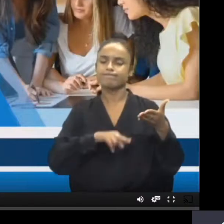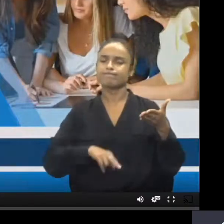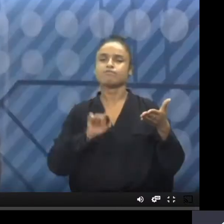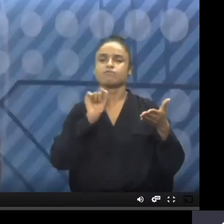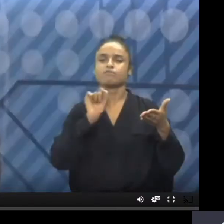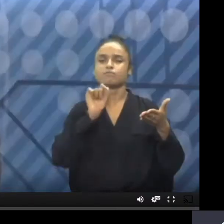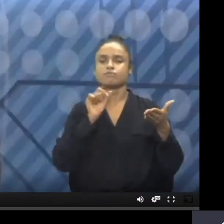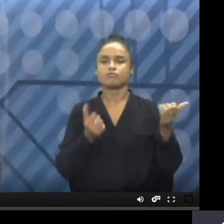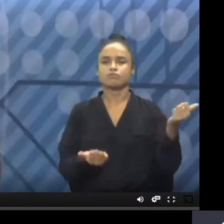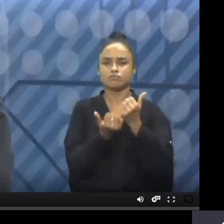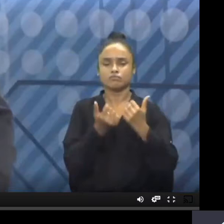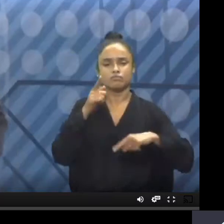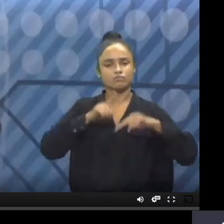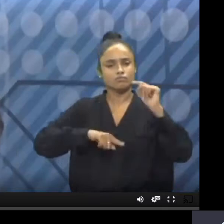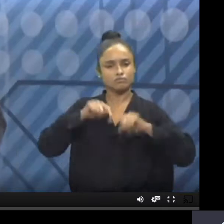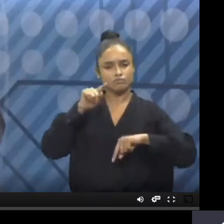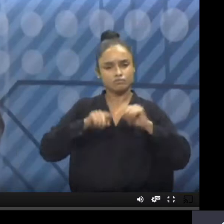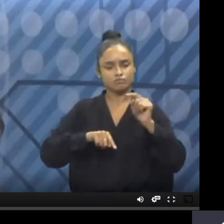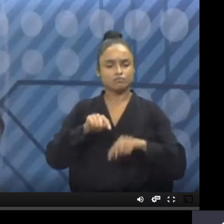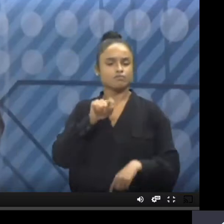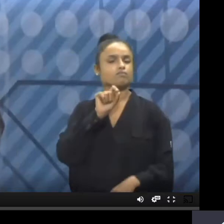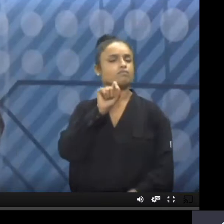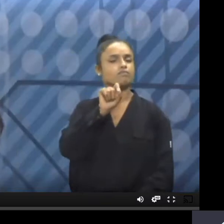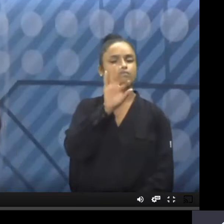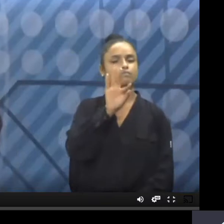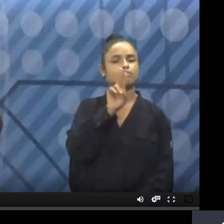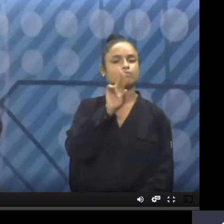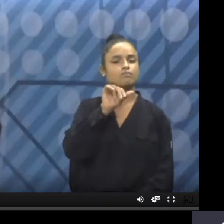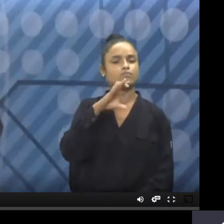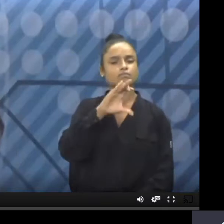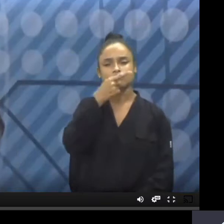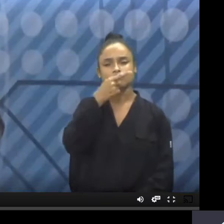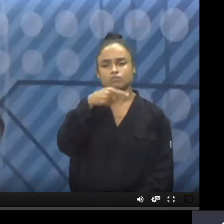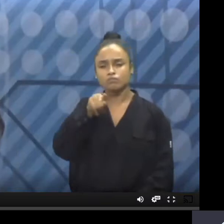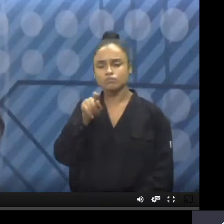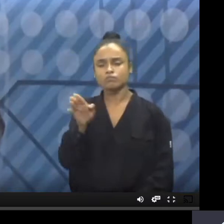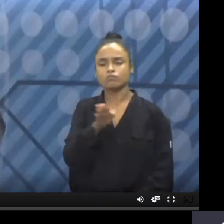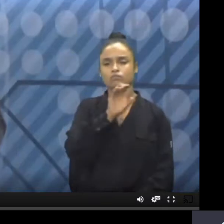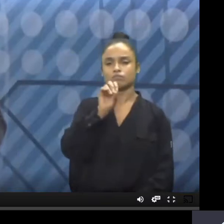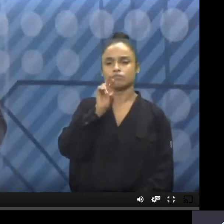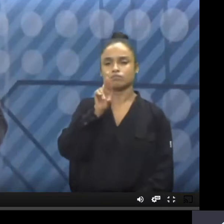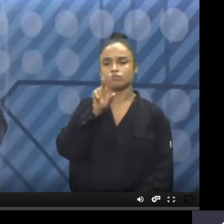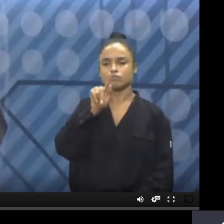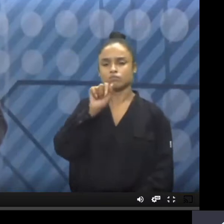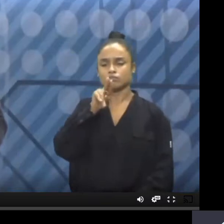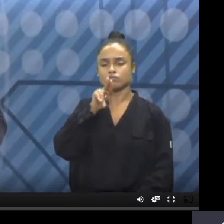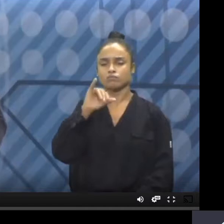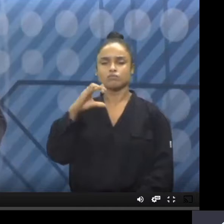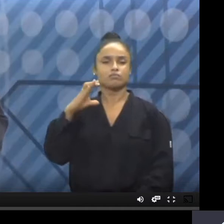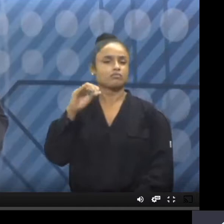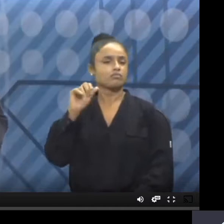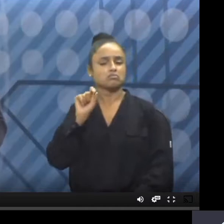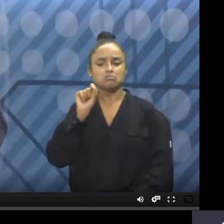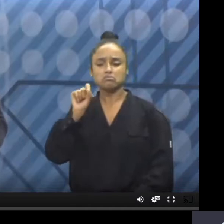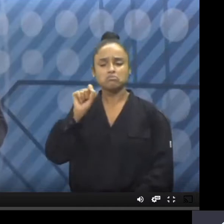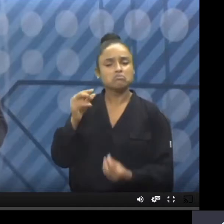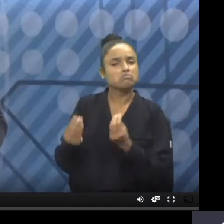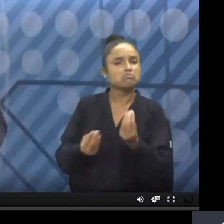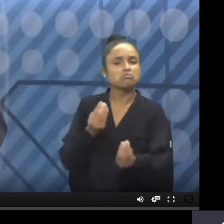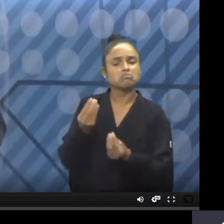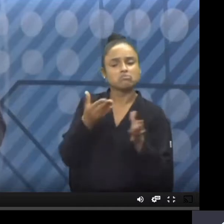pouquinho sobre funções orgânicas. Então, como que a gente consegue identificar funções orgânicas através de abordagens